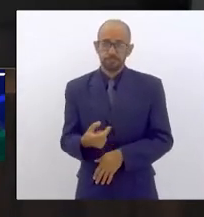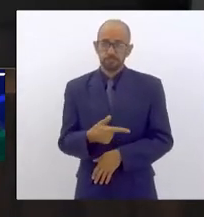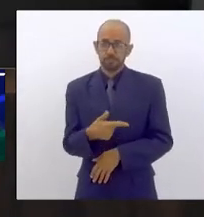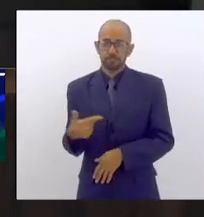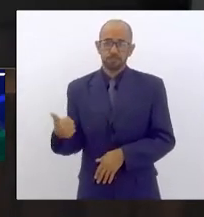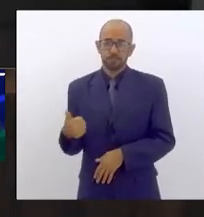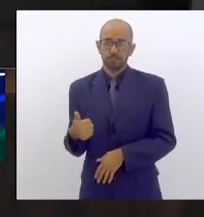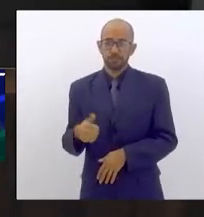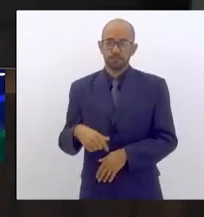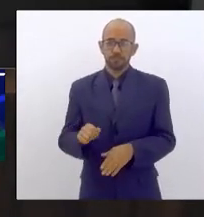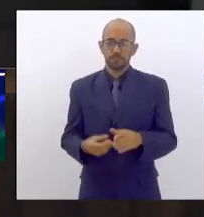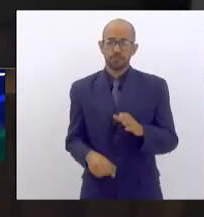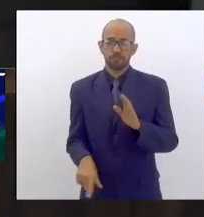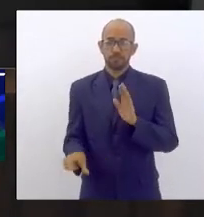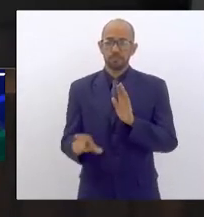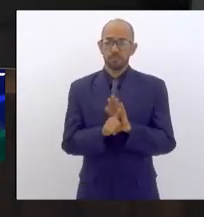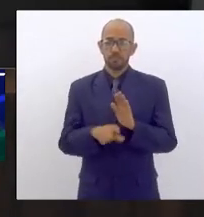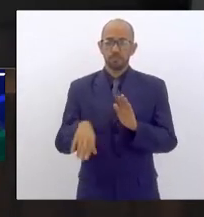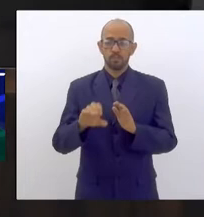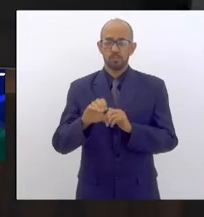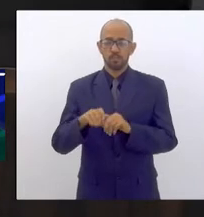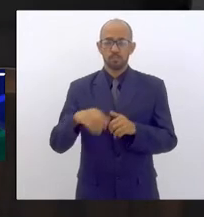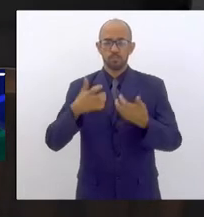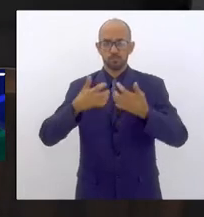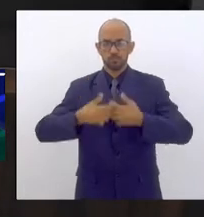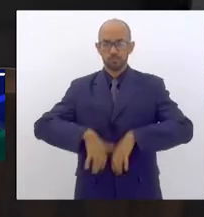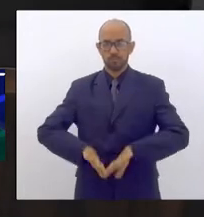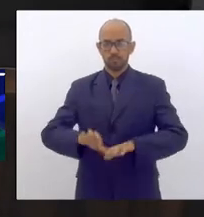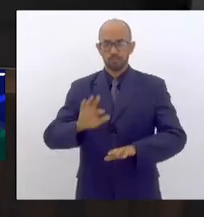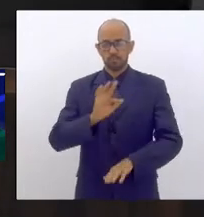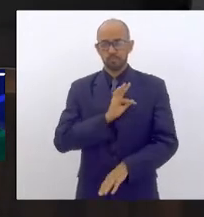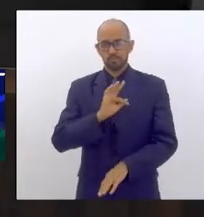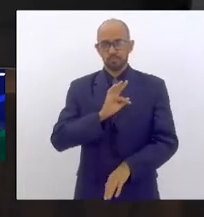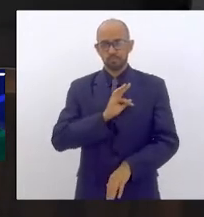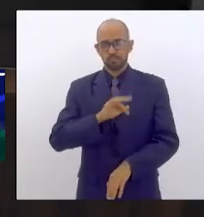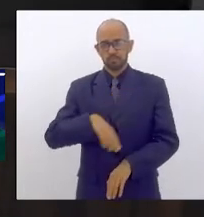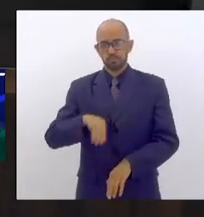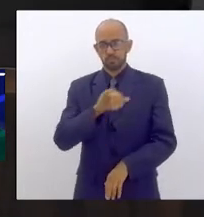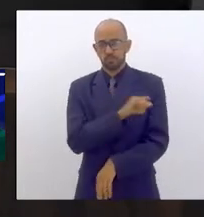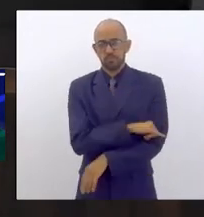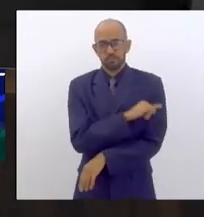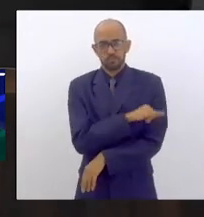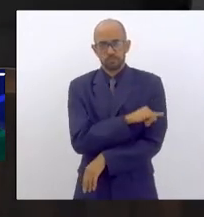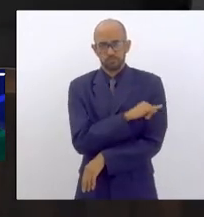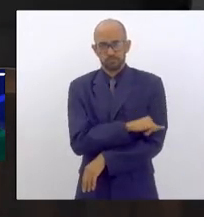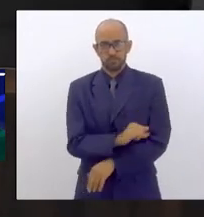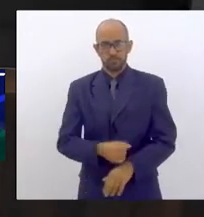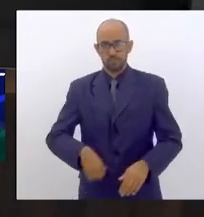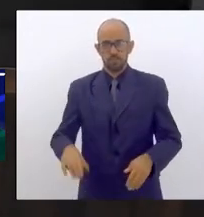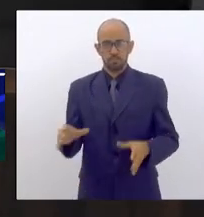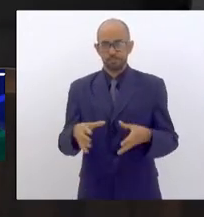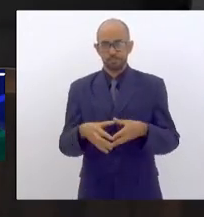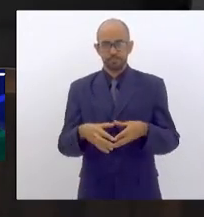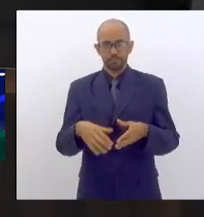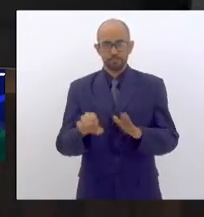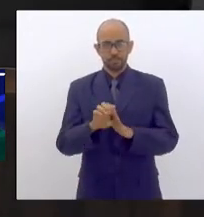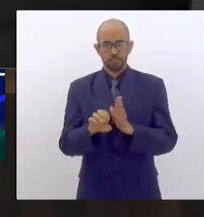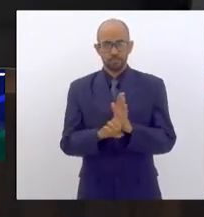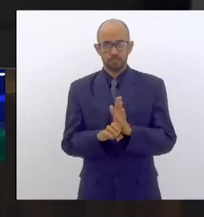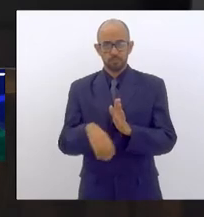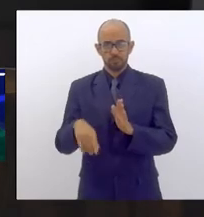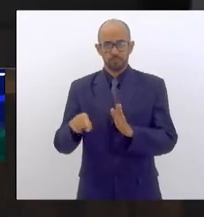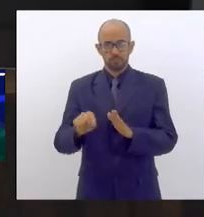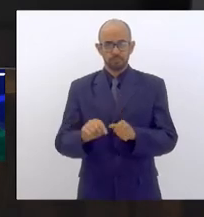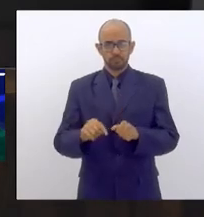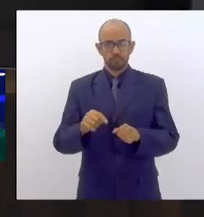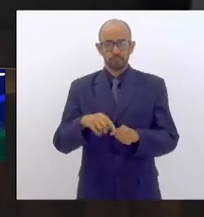33/2021, constitui a lei orgânica da Polícia Civil do Estado do Rio de Janeiro. Pendente de pareceres da Comissão de Emendas Constitucionais e vetos.